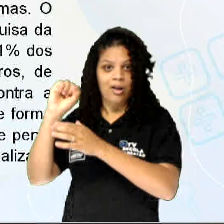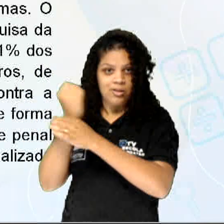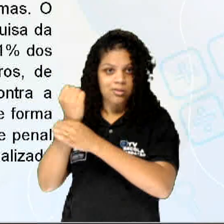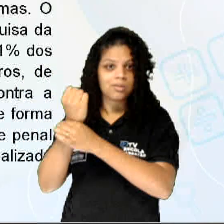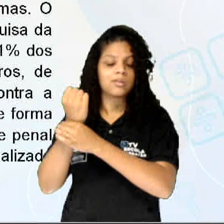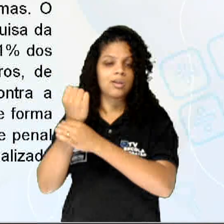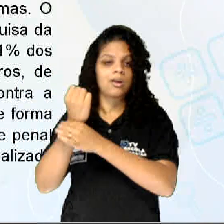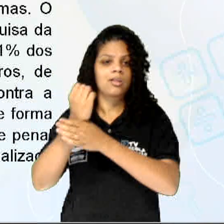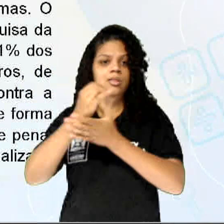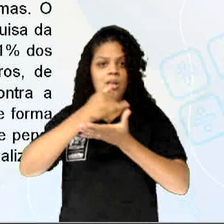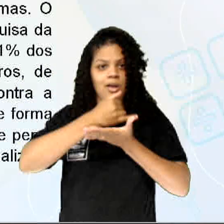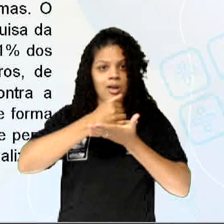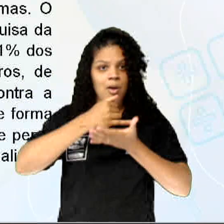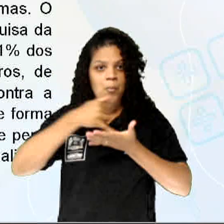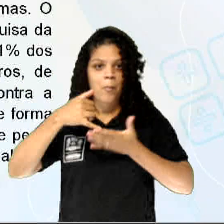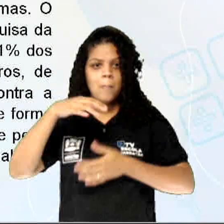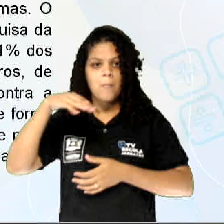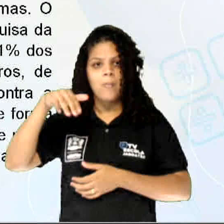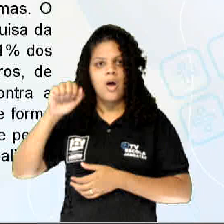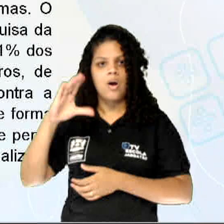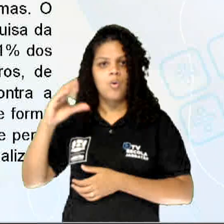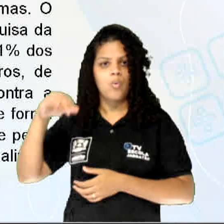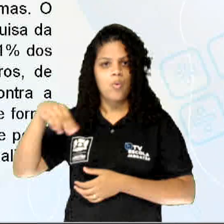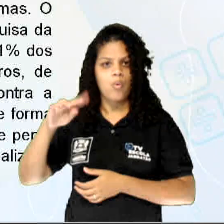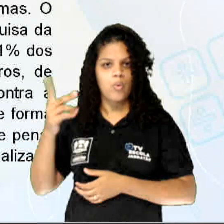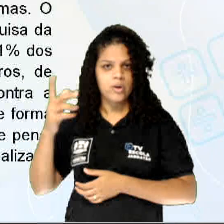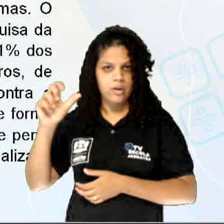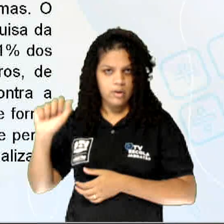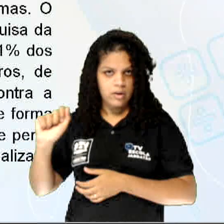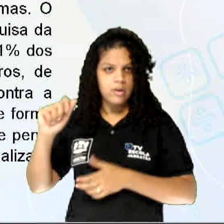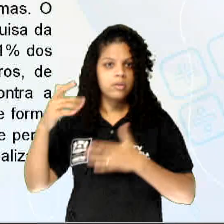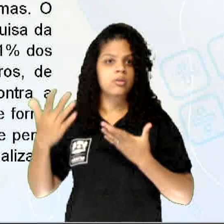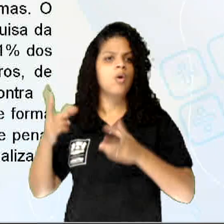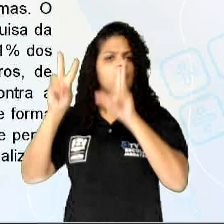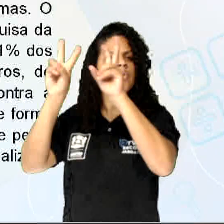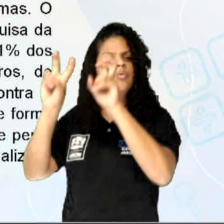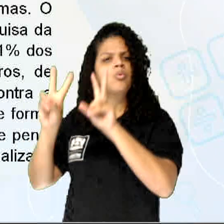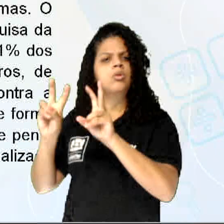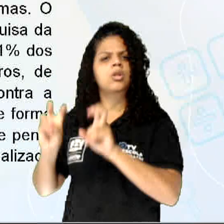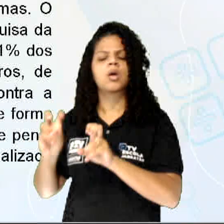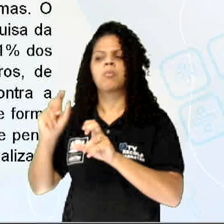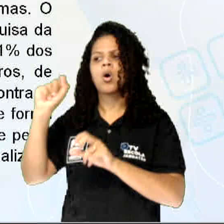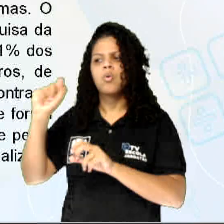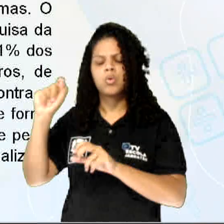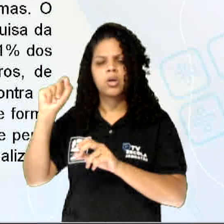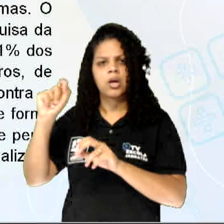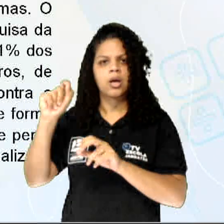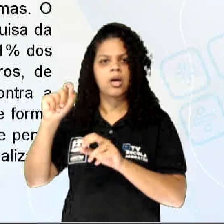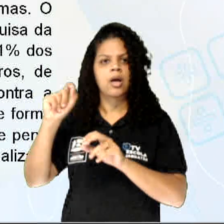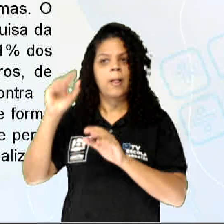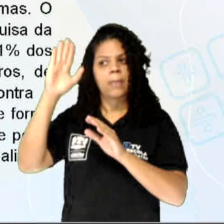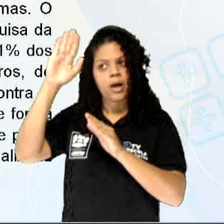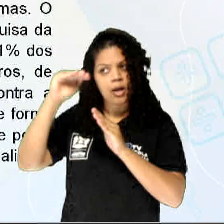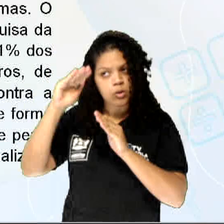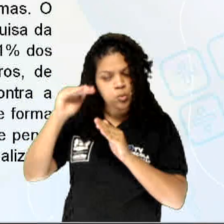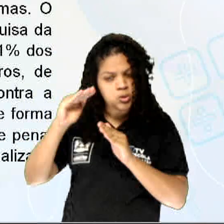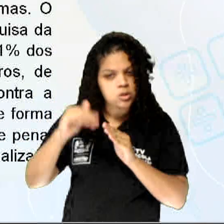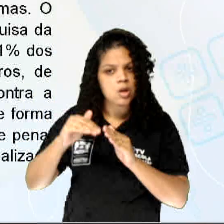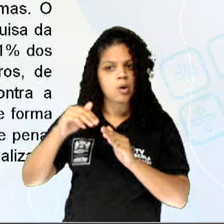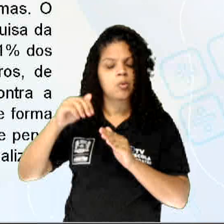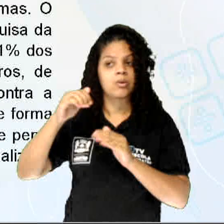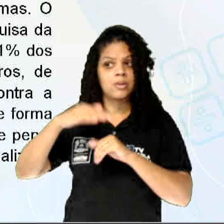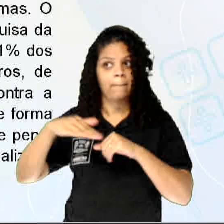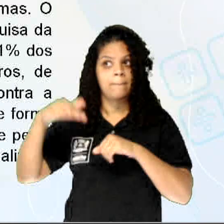conservadora acentua-se de forma descomunal quando o tema é a proposta de redução da maioridade penal para 16